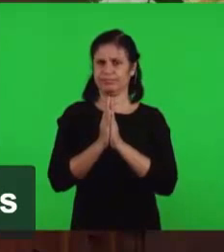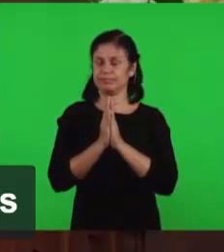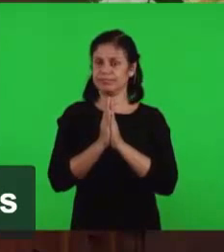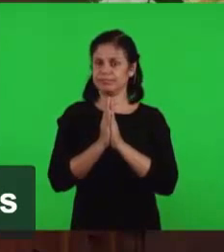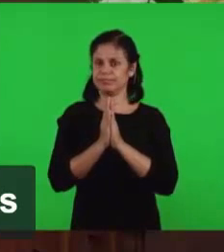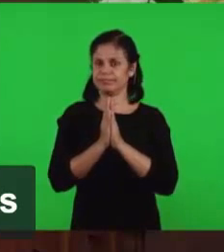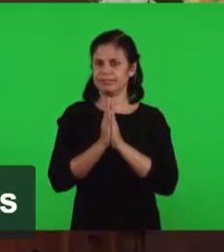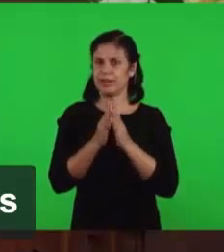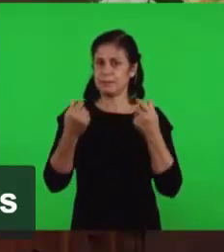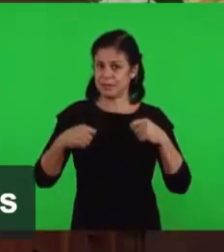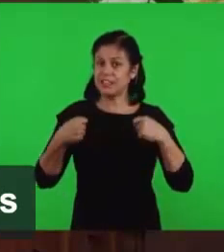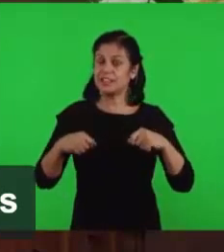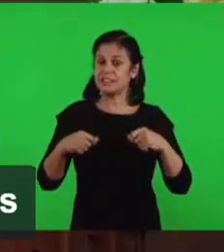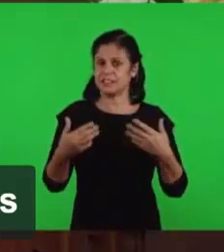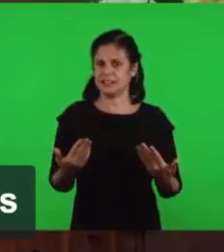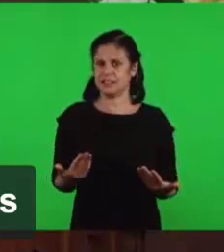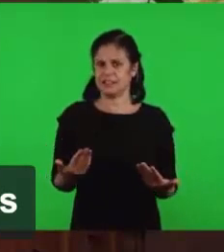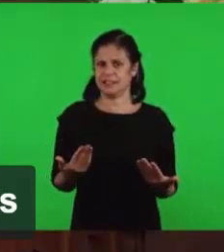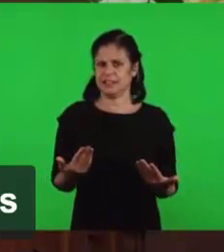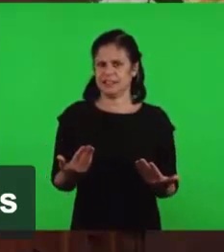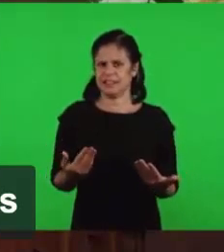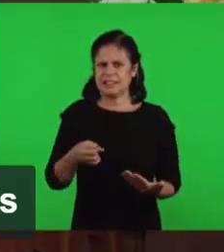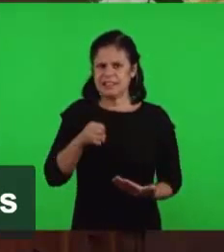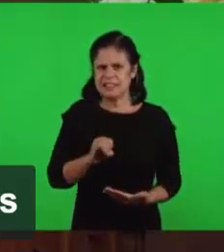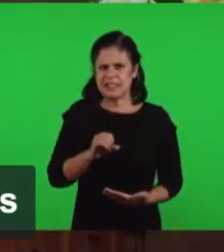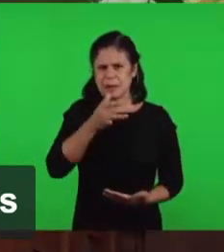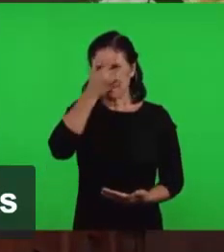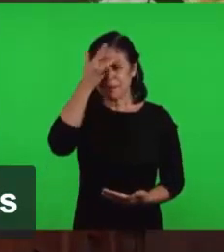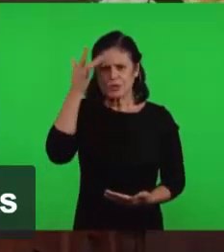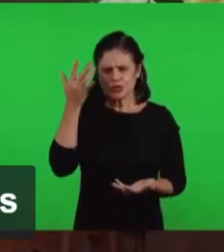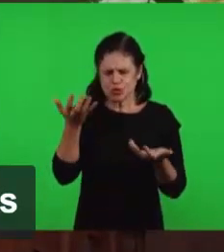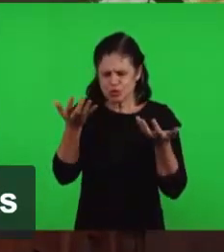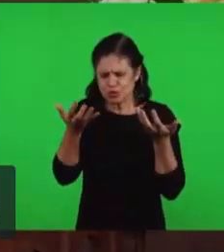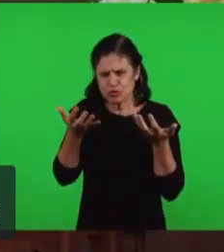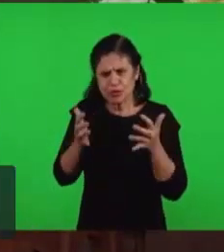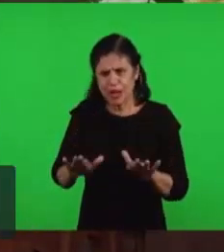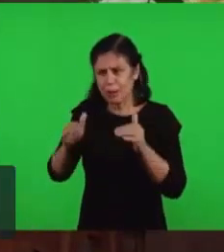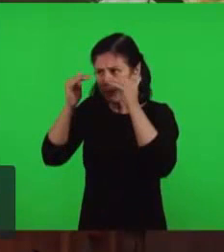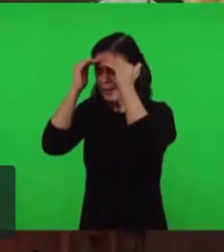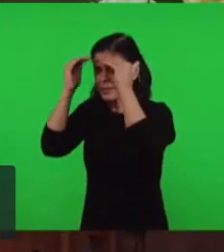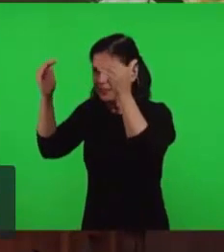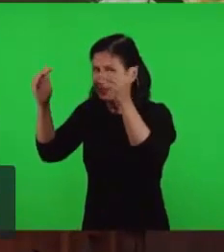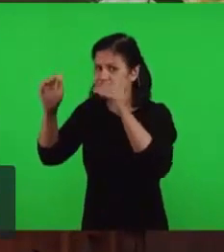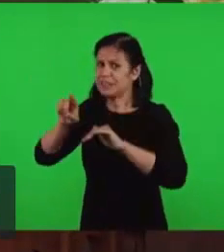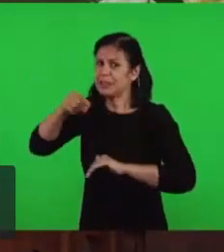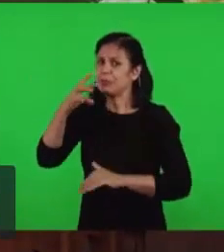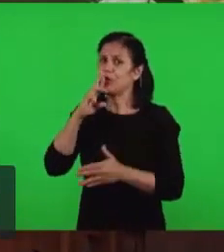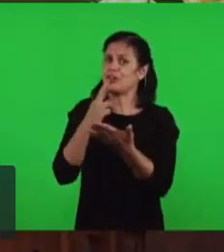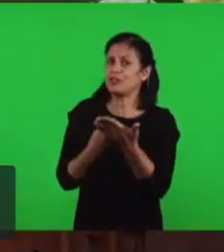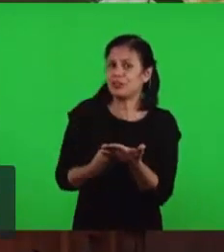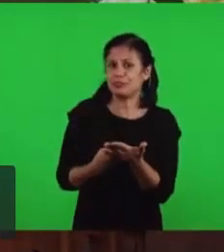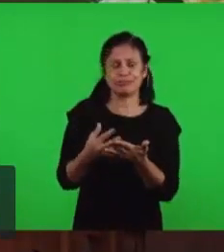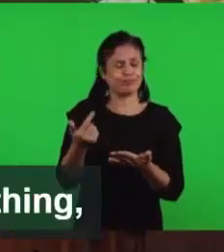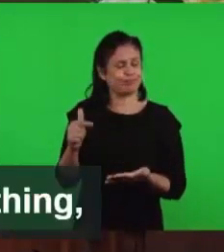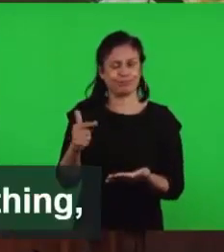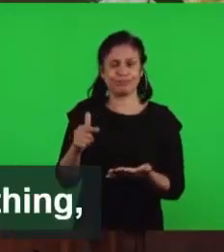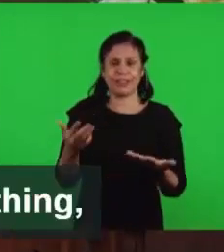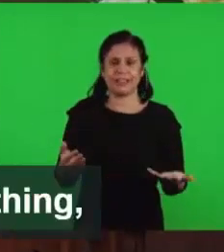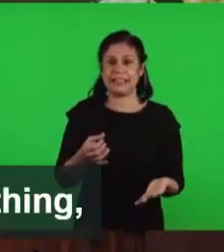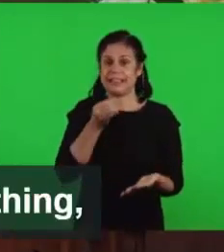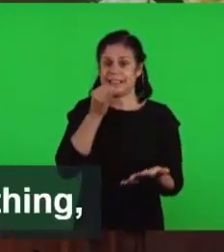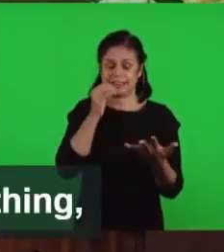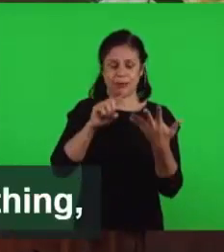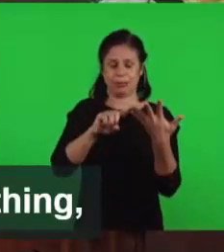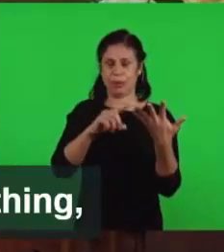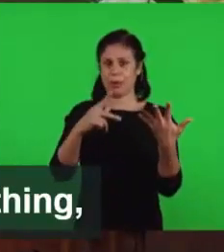já não existe a obediência e os resultados não acontece ele quer ser doutrinador ele